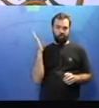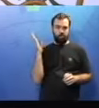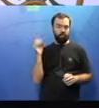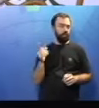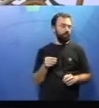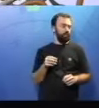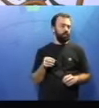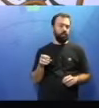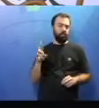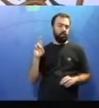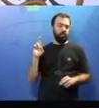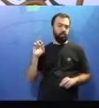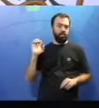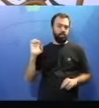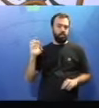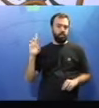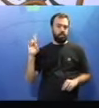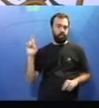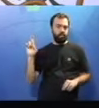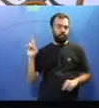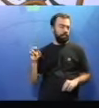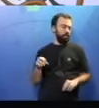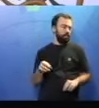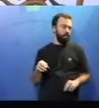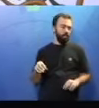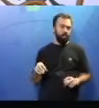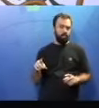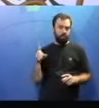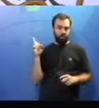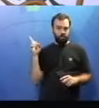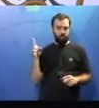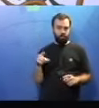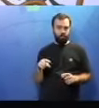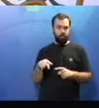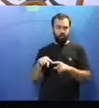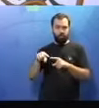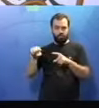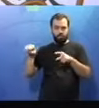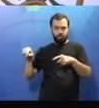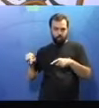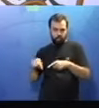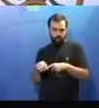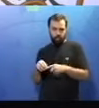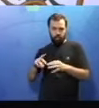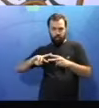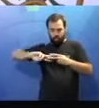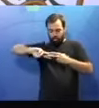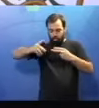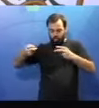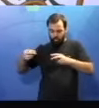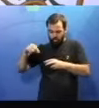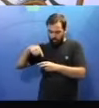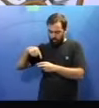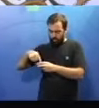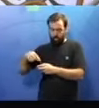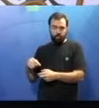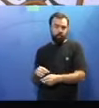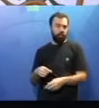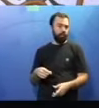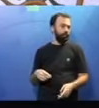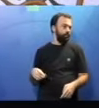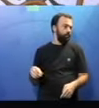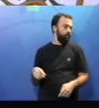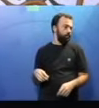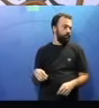pode observar aqui do lado. Aqui está a carioteca, que é a membrana nuclear, e o DNA se encontra disperso aqui dentro. E